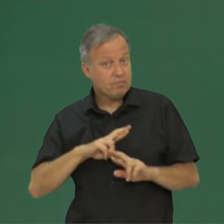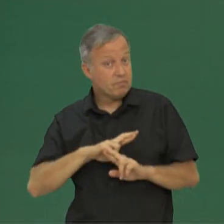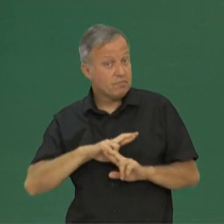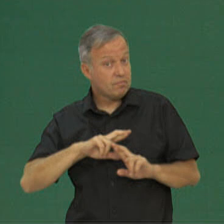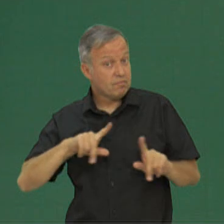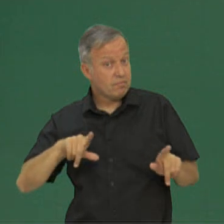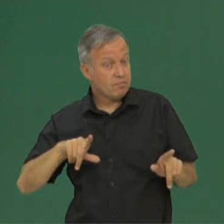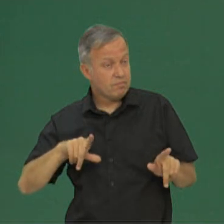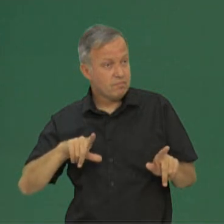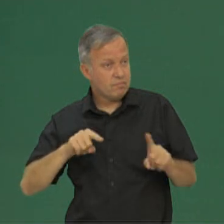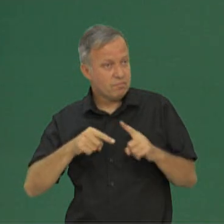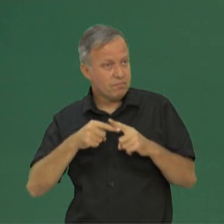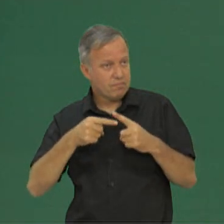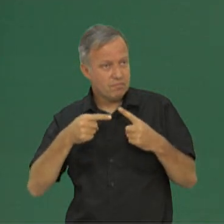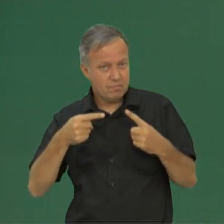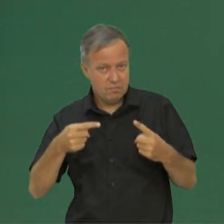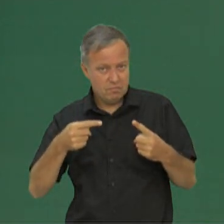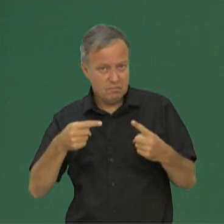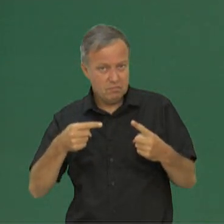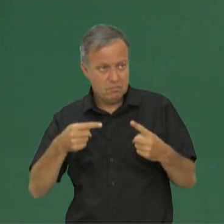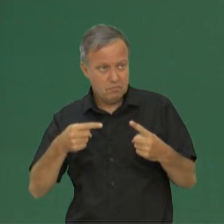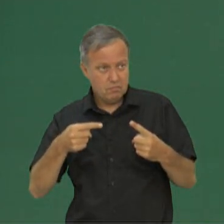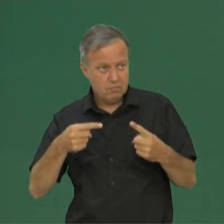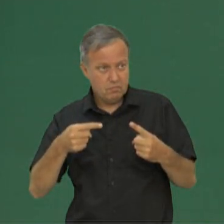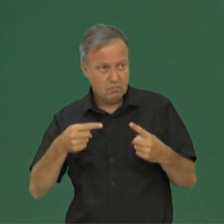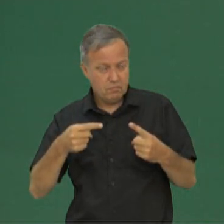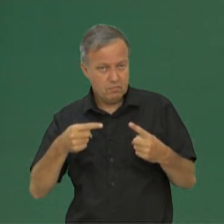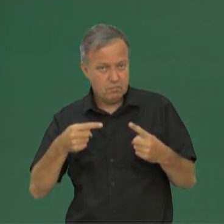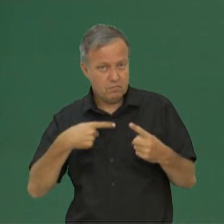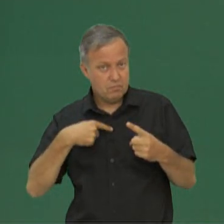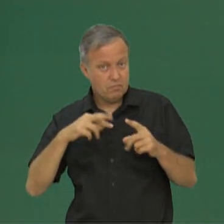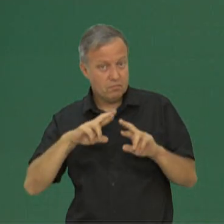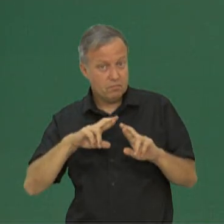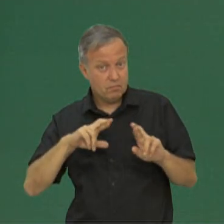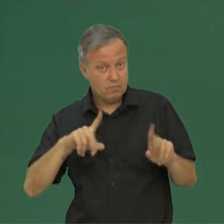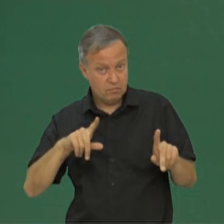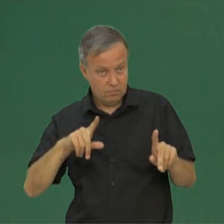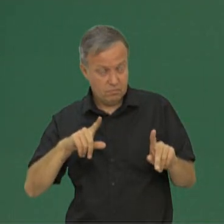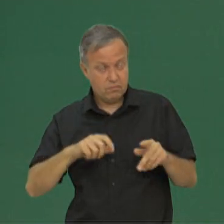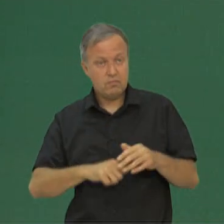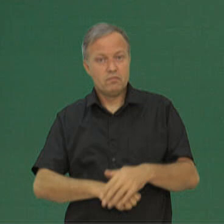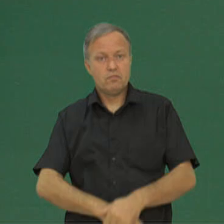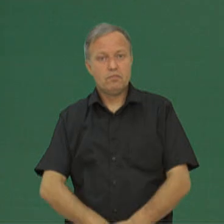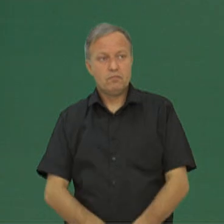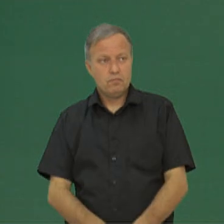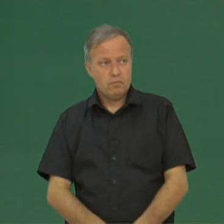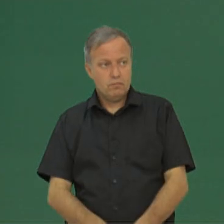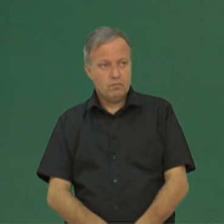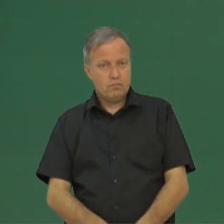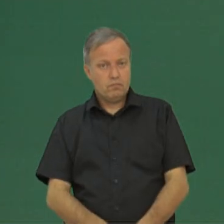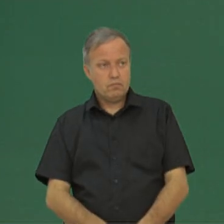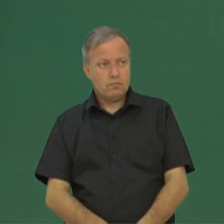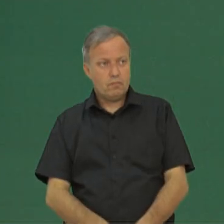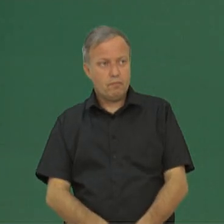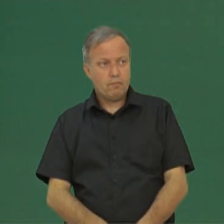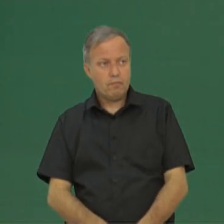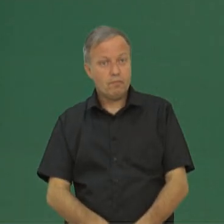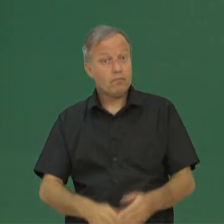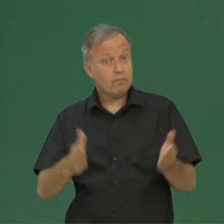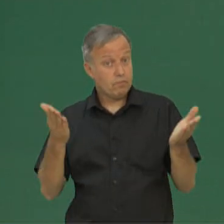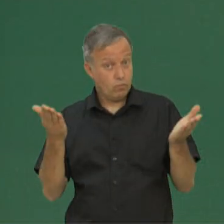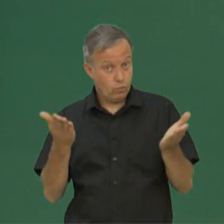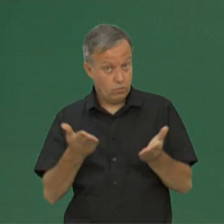os vestidos das bailarinas, as roupas dos bailarinos eram diferentes para diferenciar os personagens. Por isso eu disse para